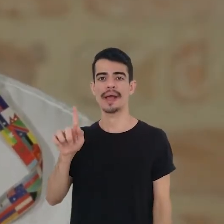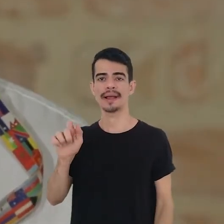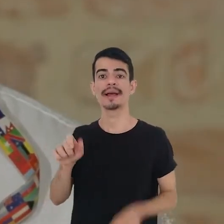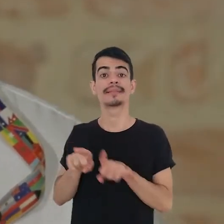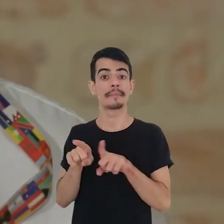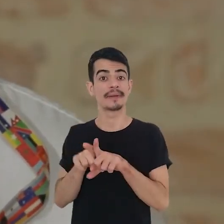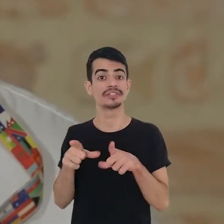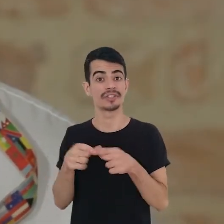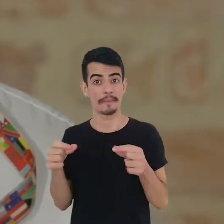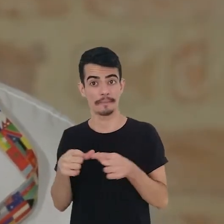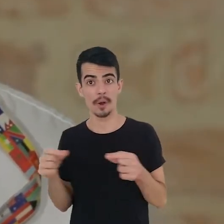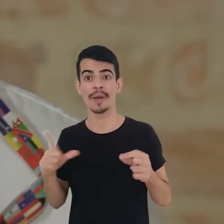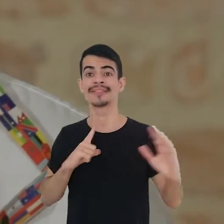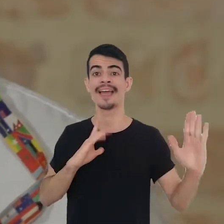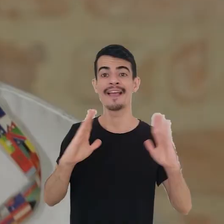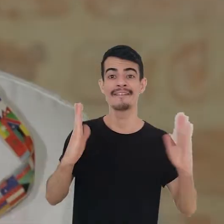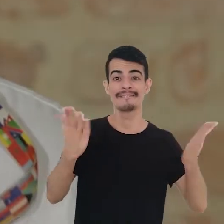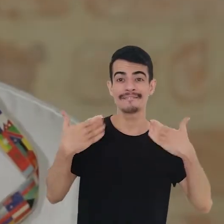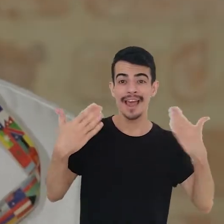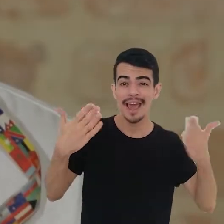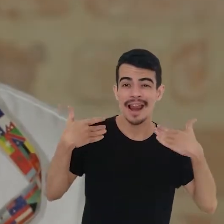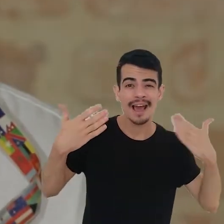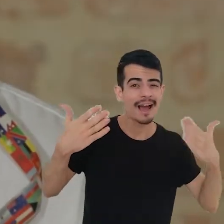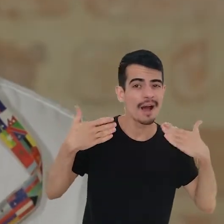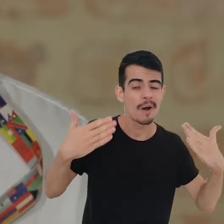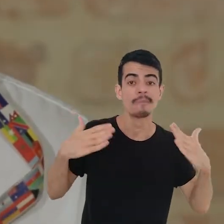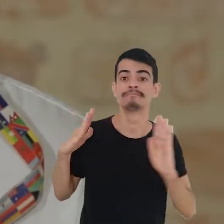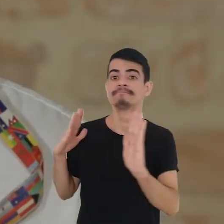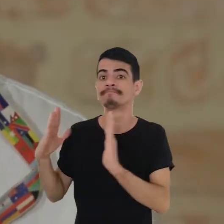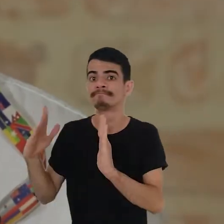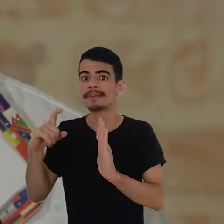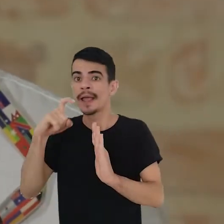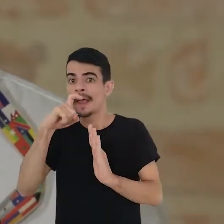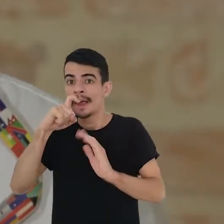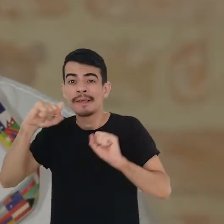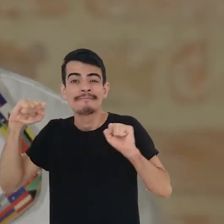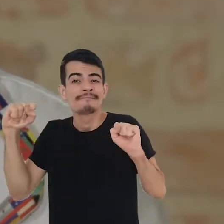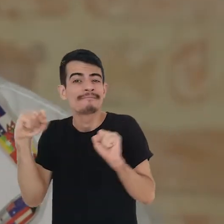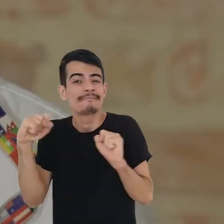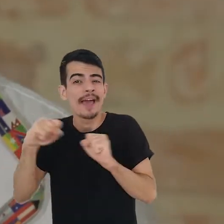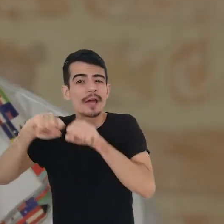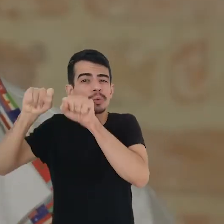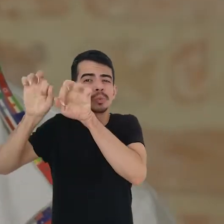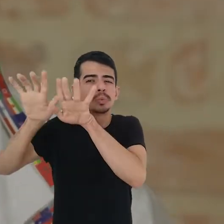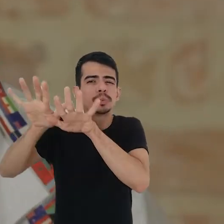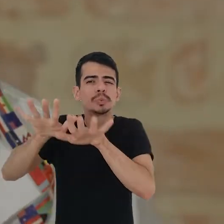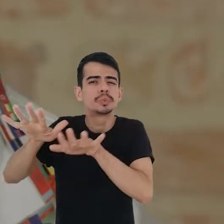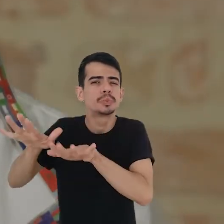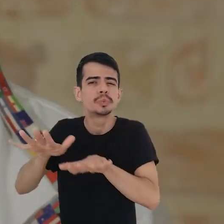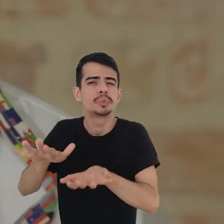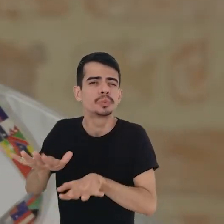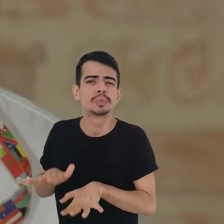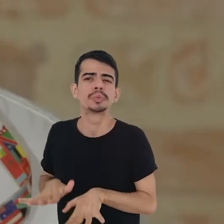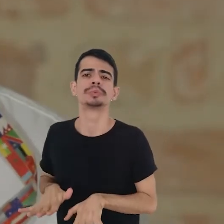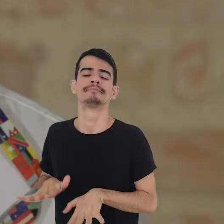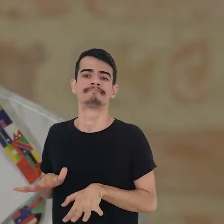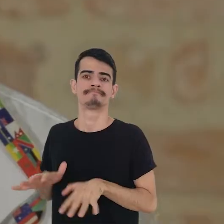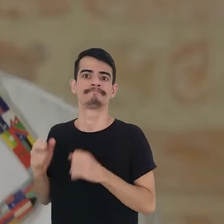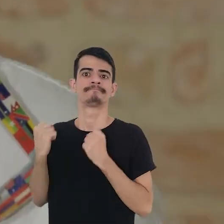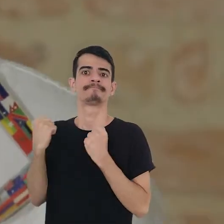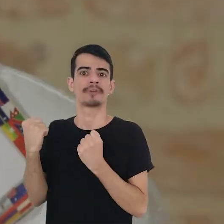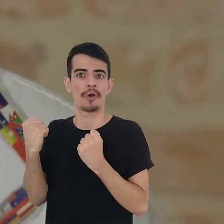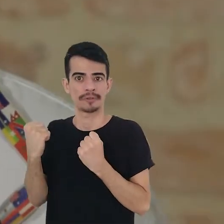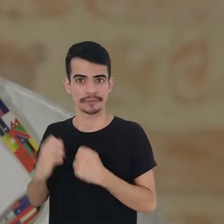verão, passa períodos quentes e, durante o inverno, observa nevascas de até 1 metro de